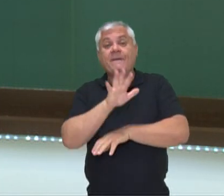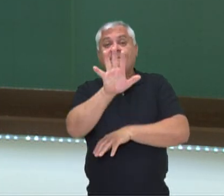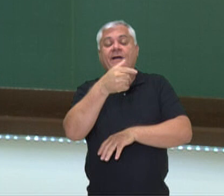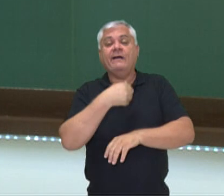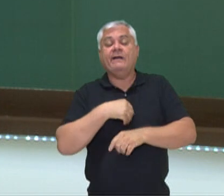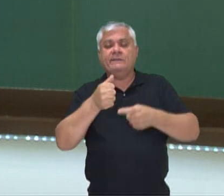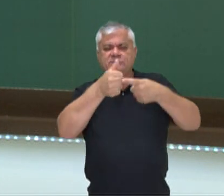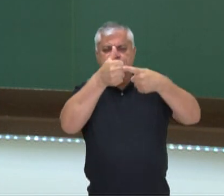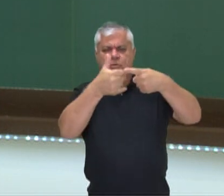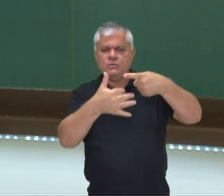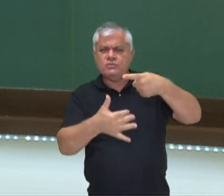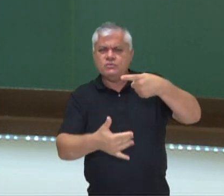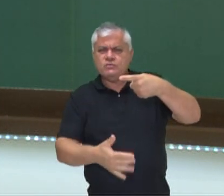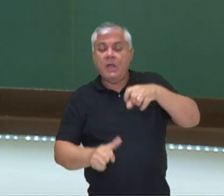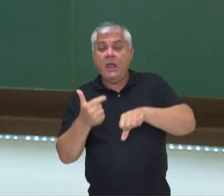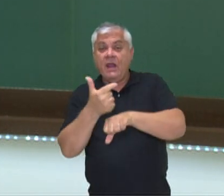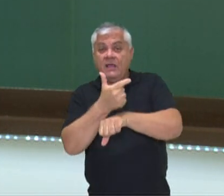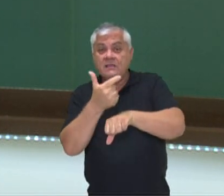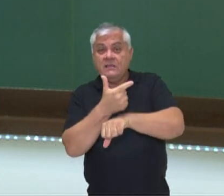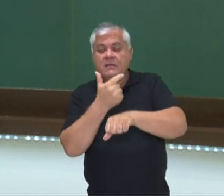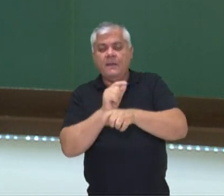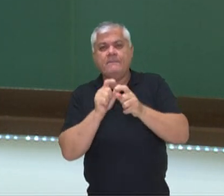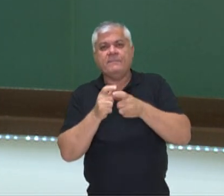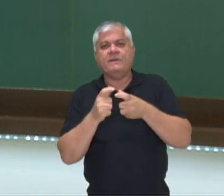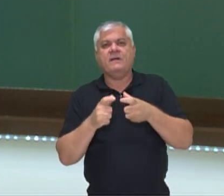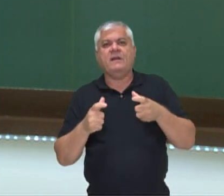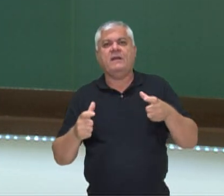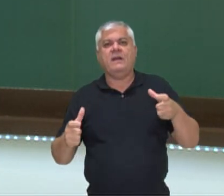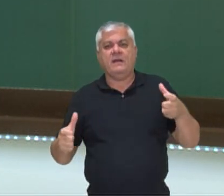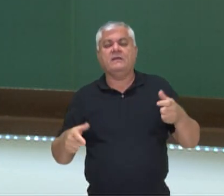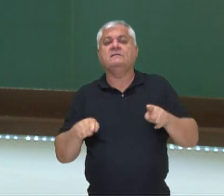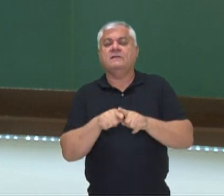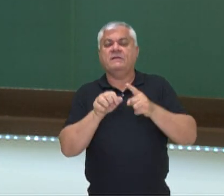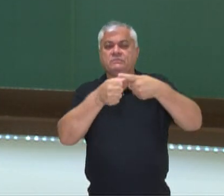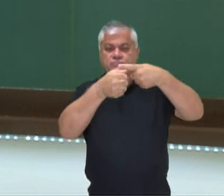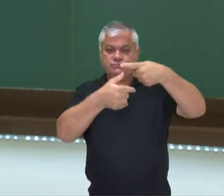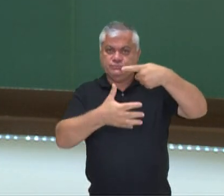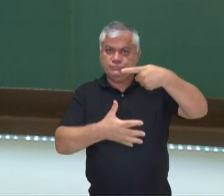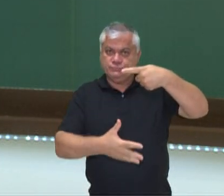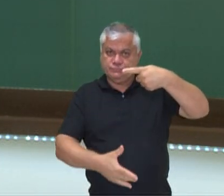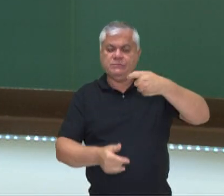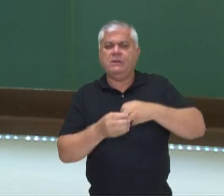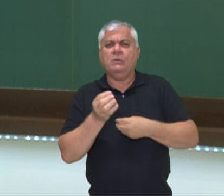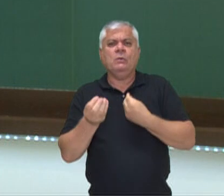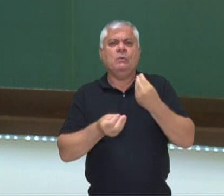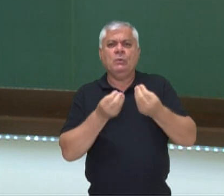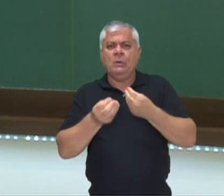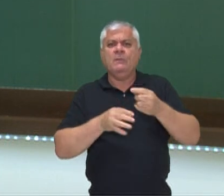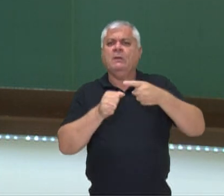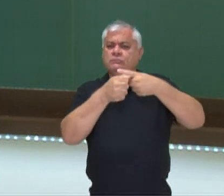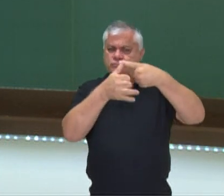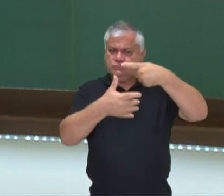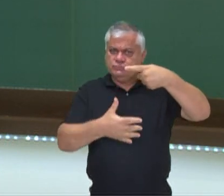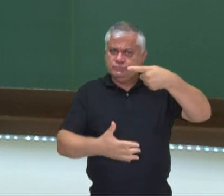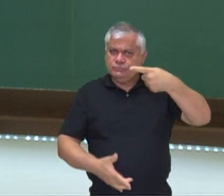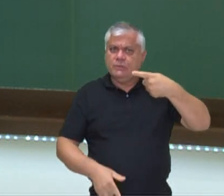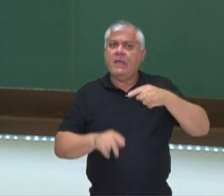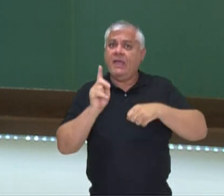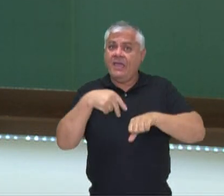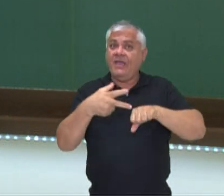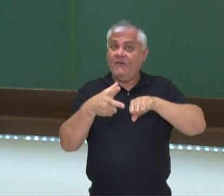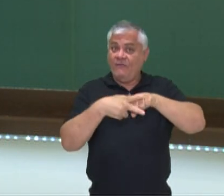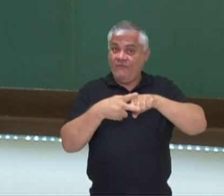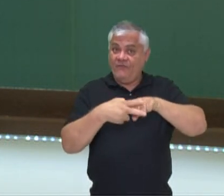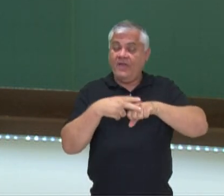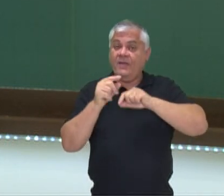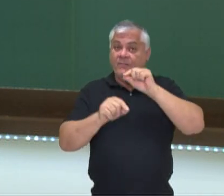repertório lexical, ele vai aumentando. It's increasing. Como assim increase? Increase é o verbo que a gente usa